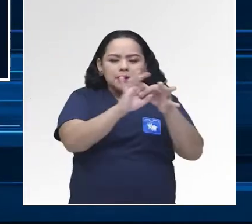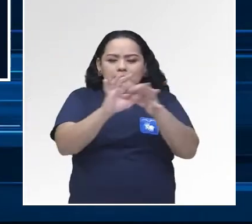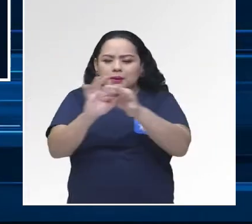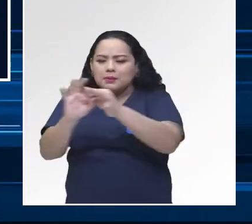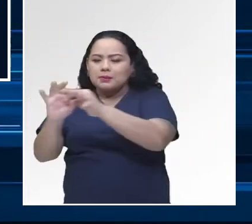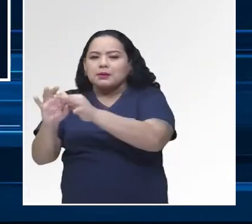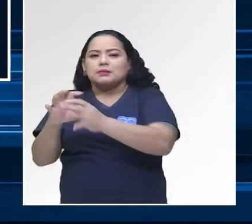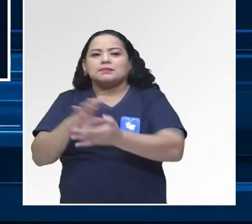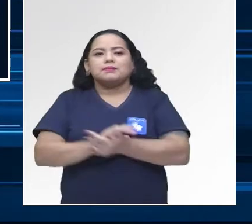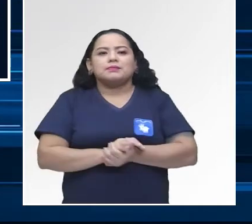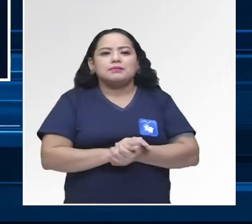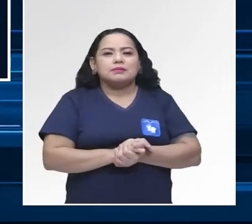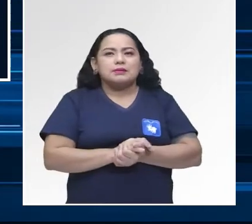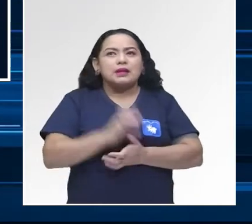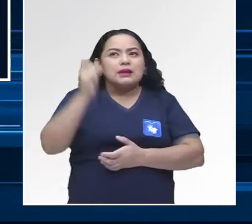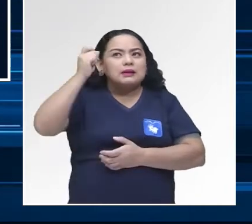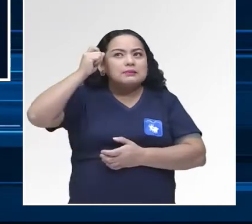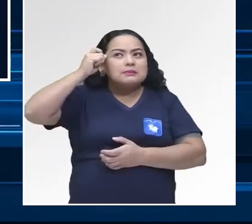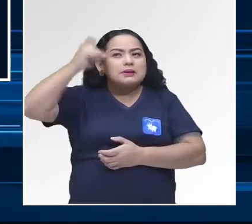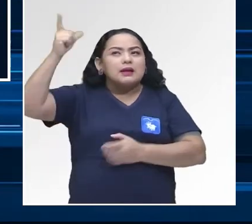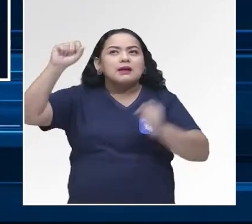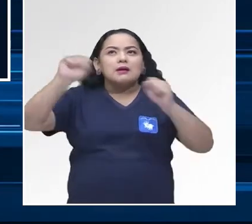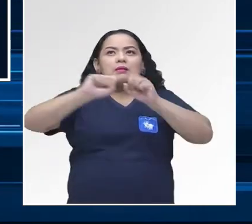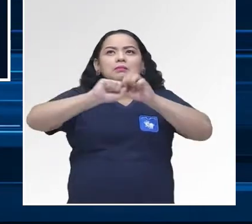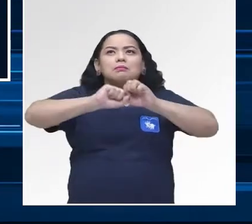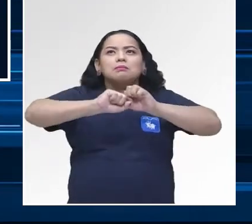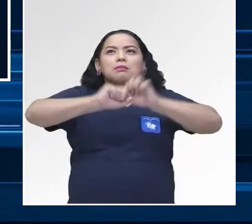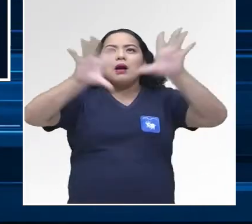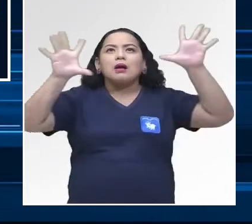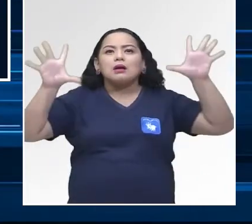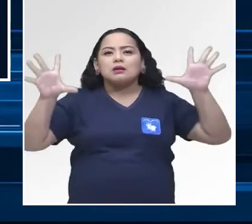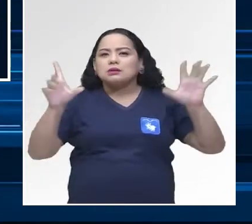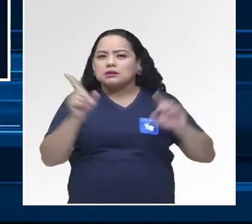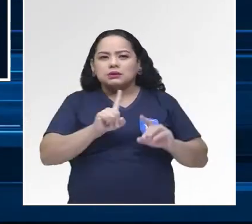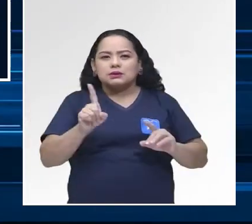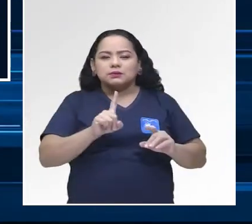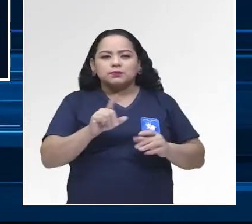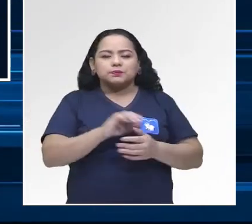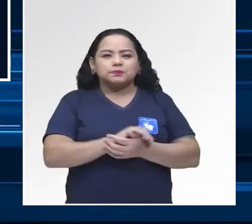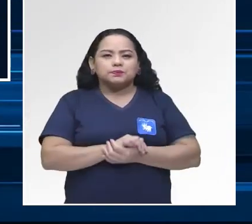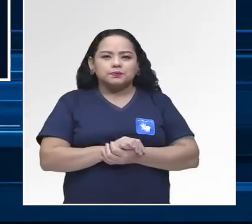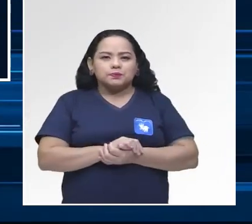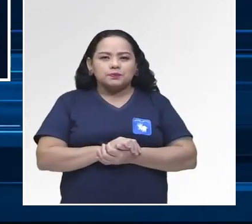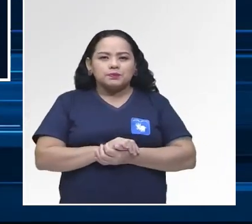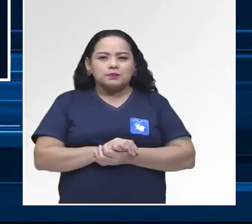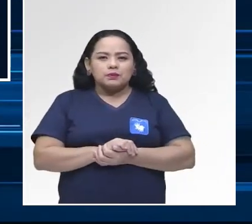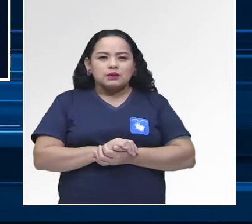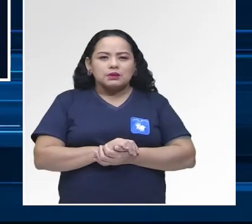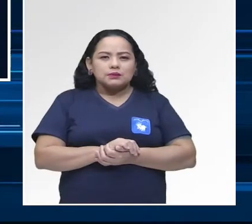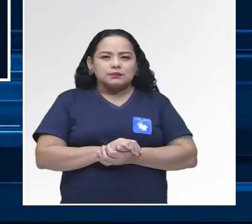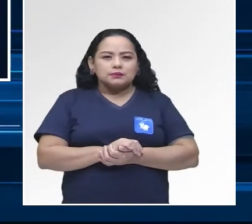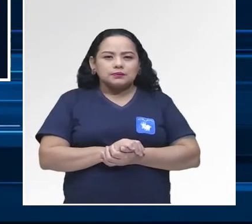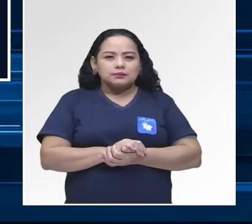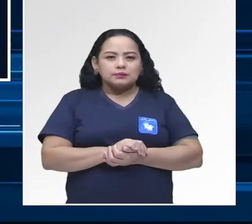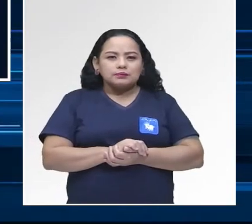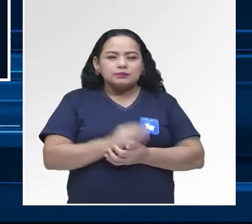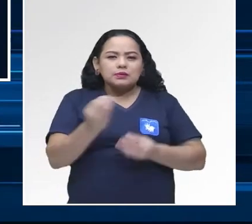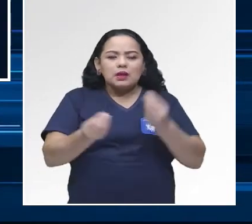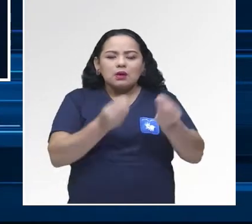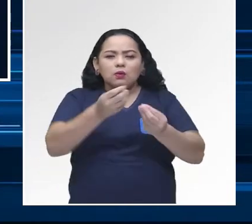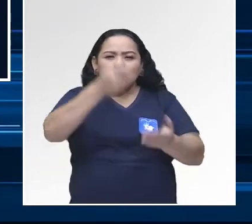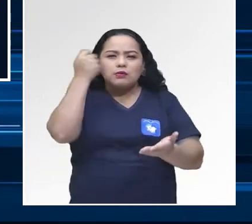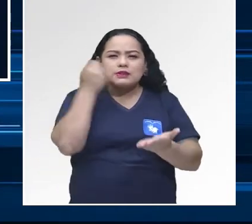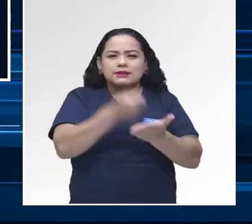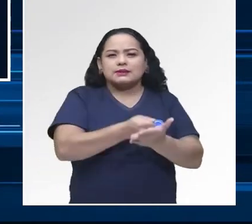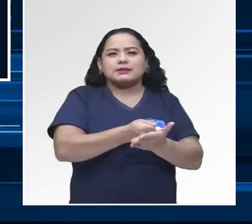ideias, não deixar nenhuma ideia solta no ar, né? Então, é esse rigor